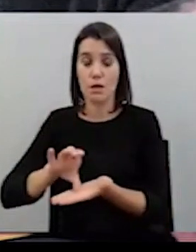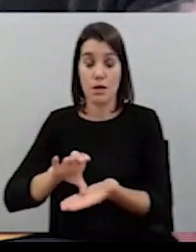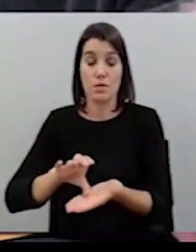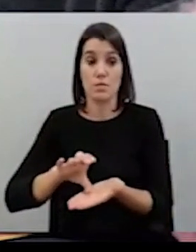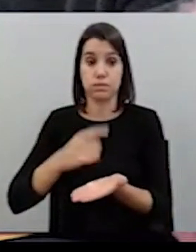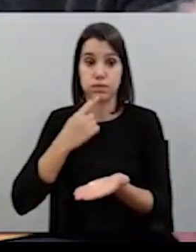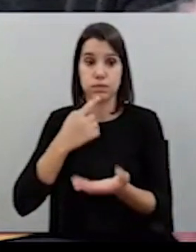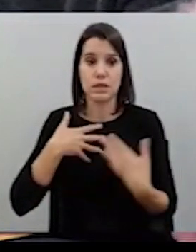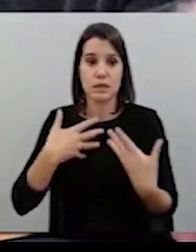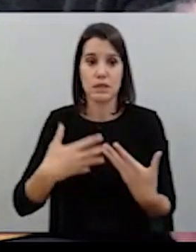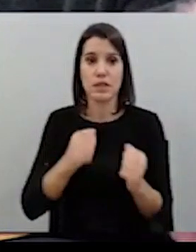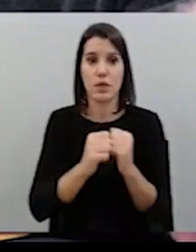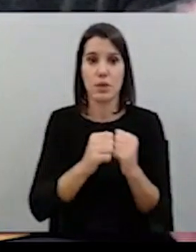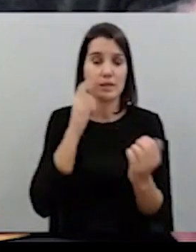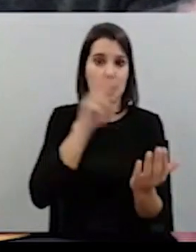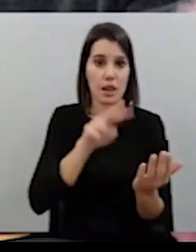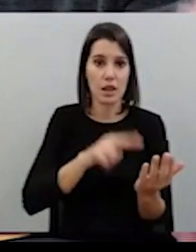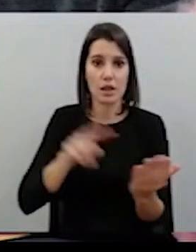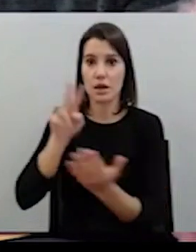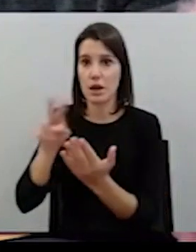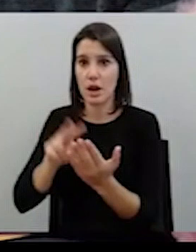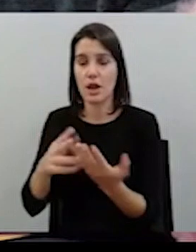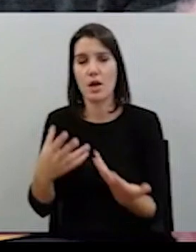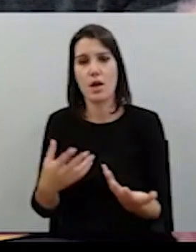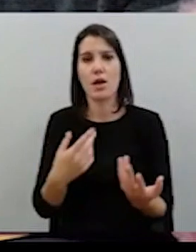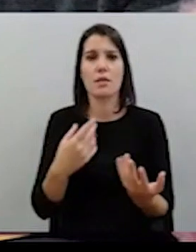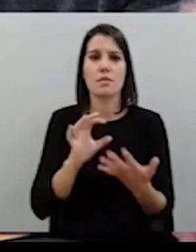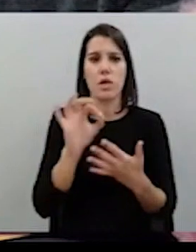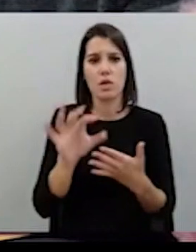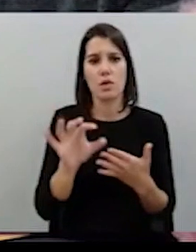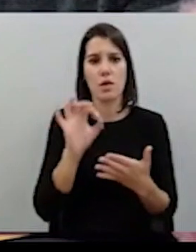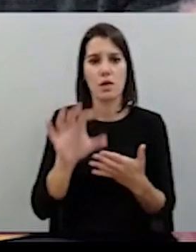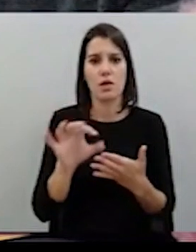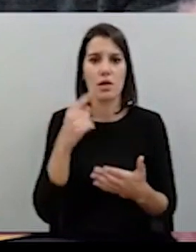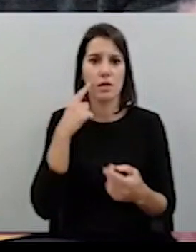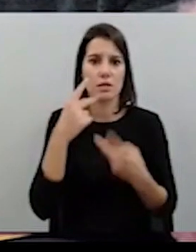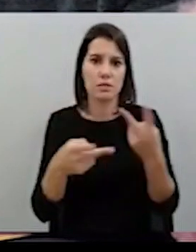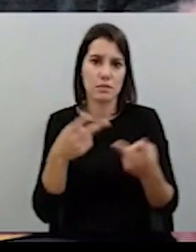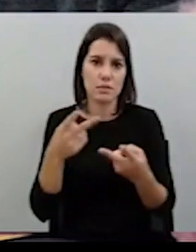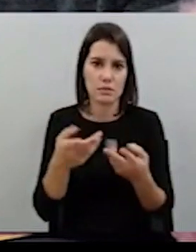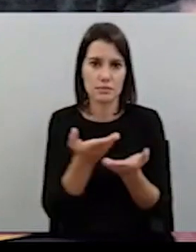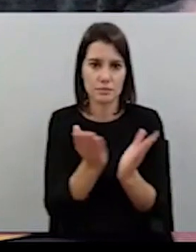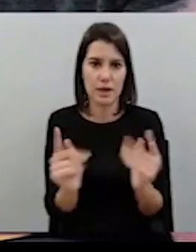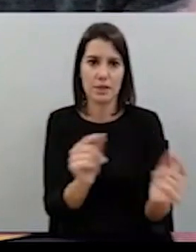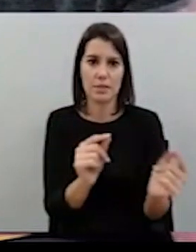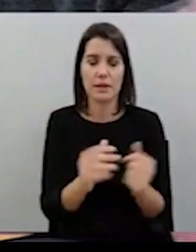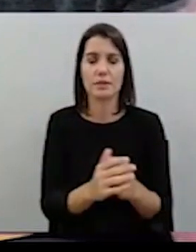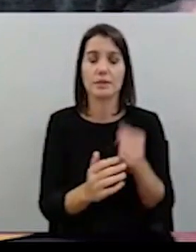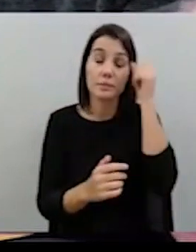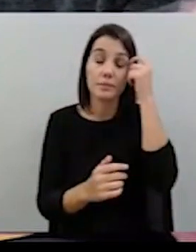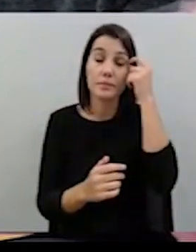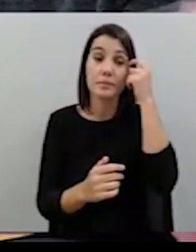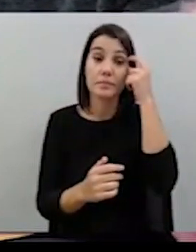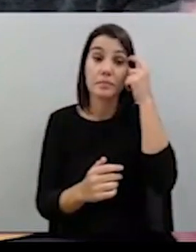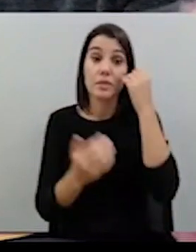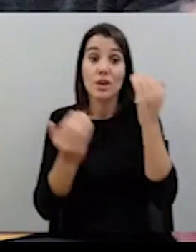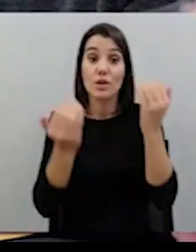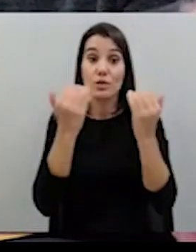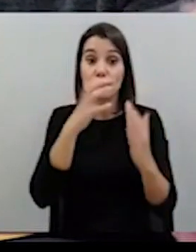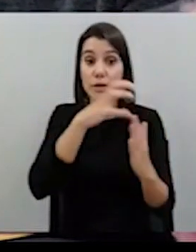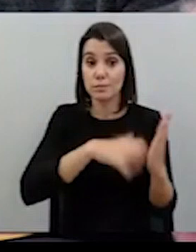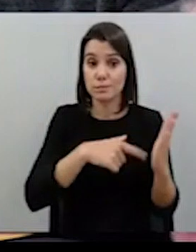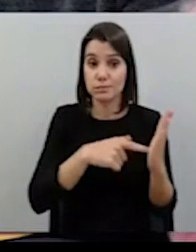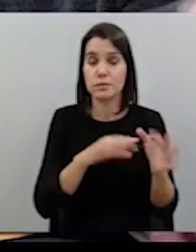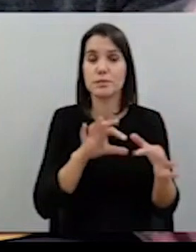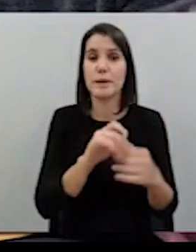Político Evelir Oeiras gostaria de colocar algumas observações neste debate. Na informação escrita que corresponde aos meses de